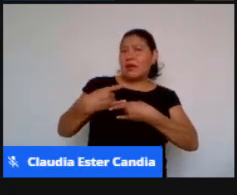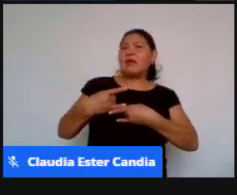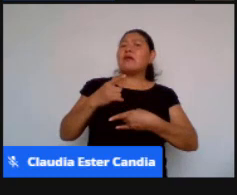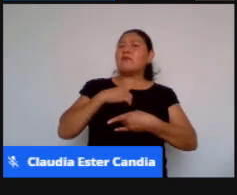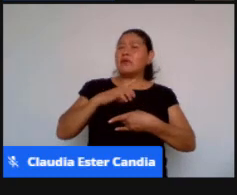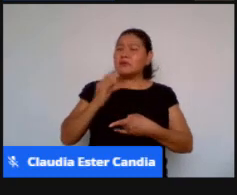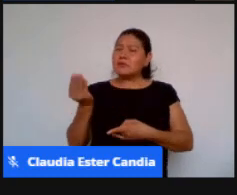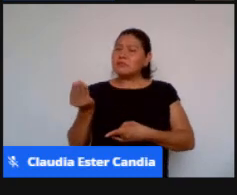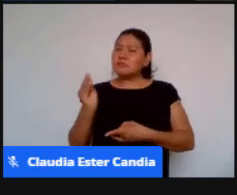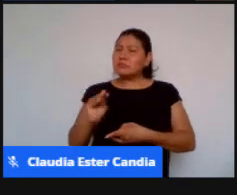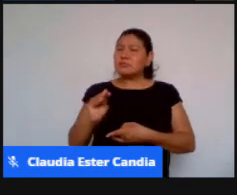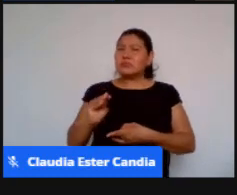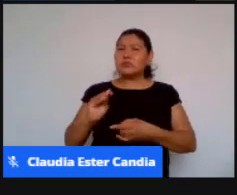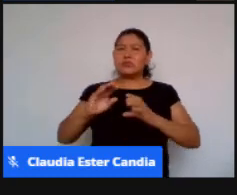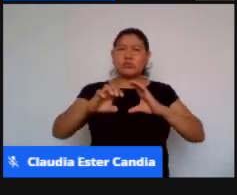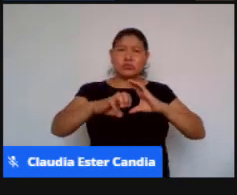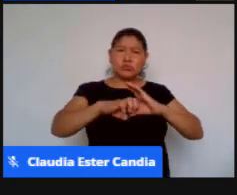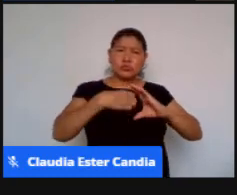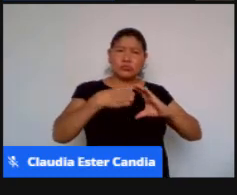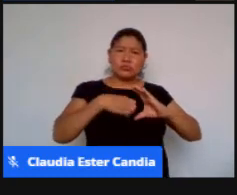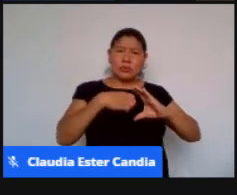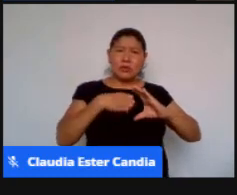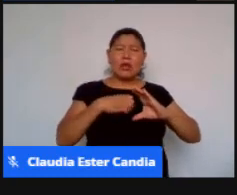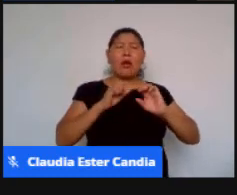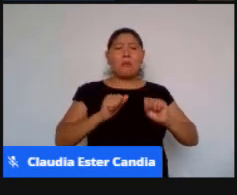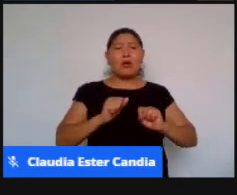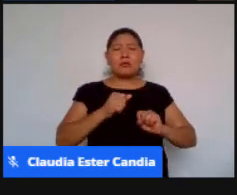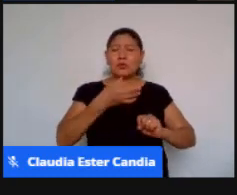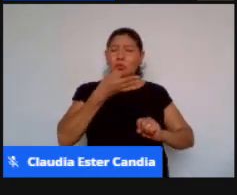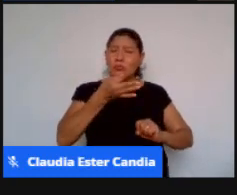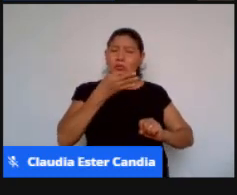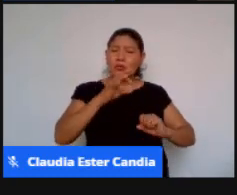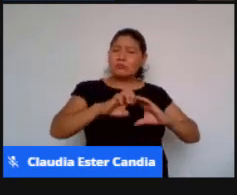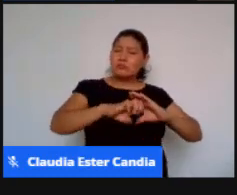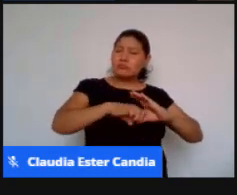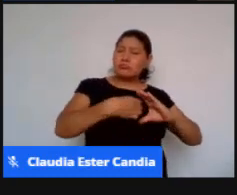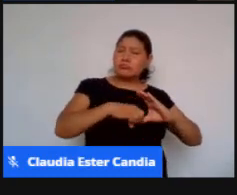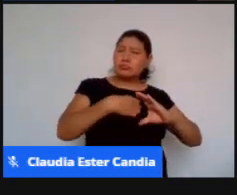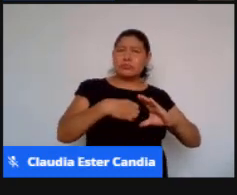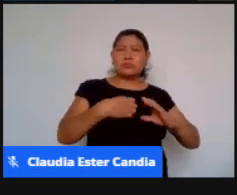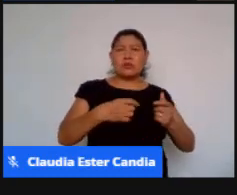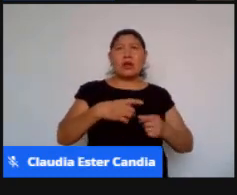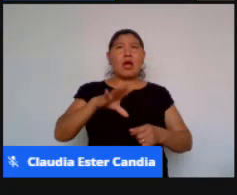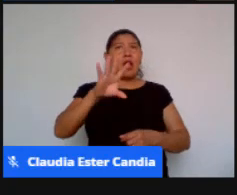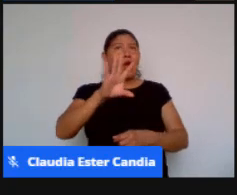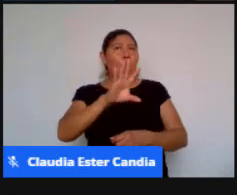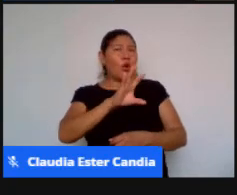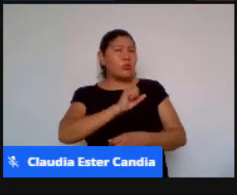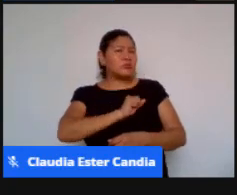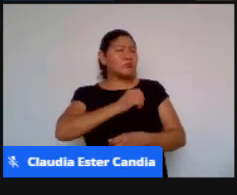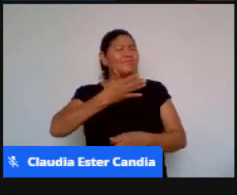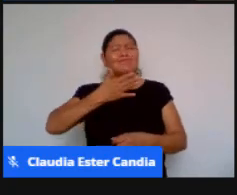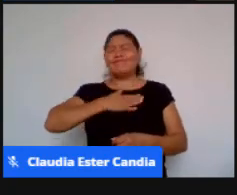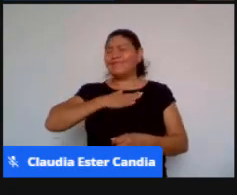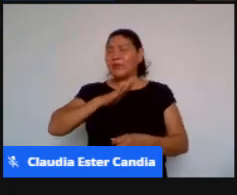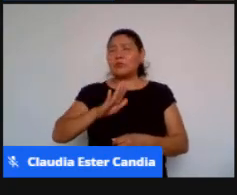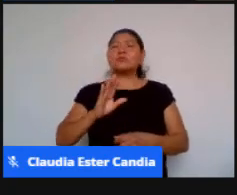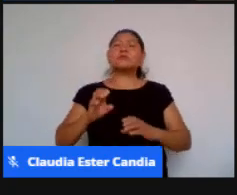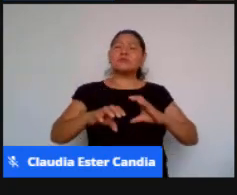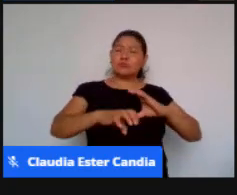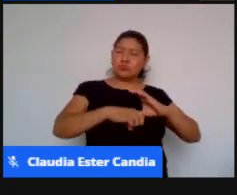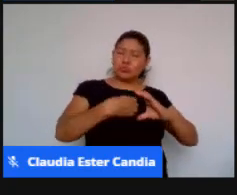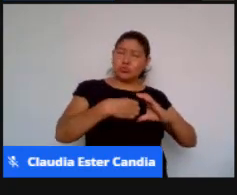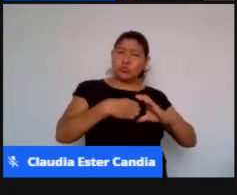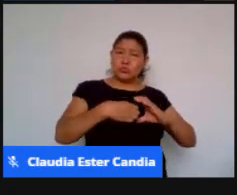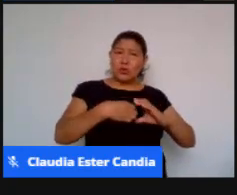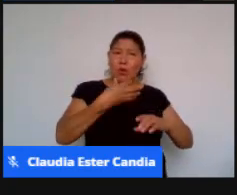onde vocês podem mandar todas essas sugestões de vocês, tá bom? Se vocês gostaram, não gostaram, né? Poderia ter